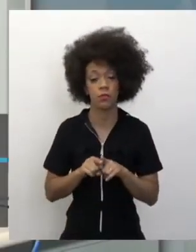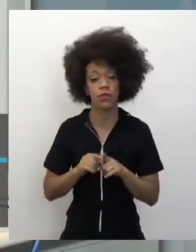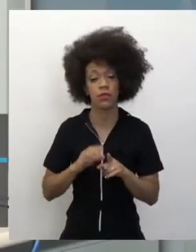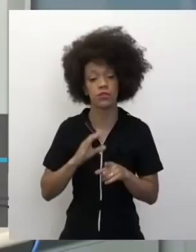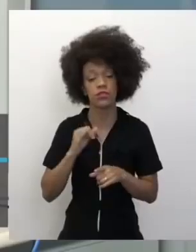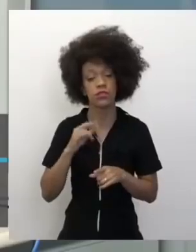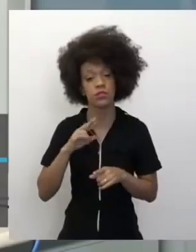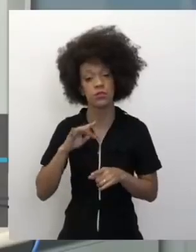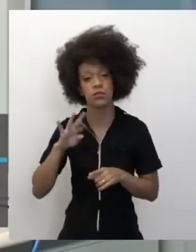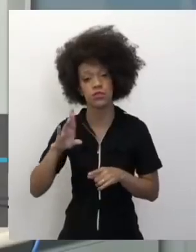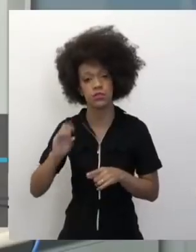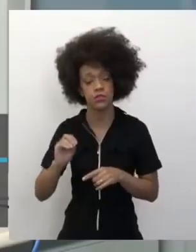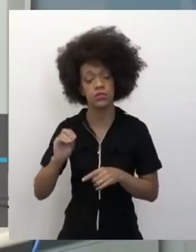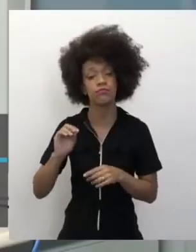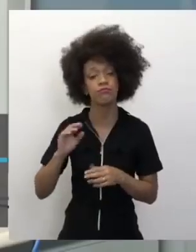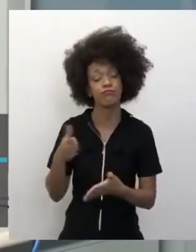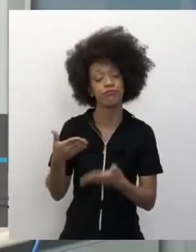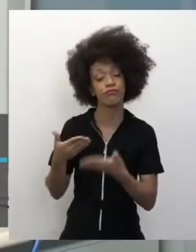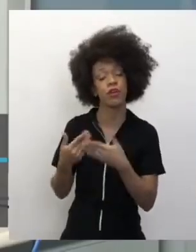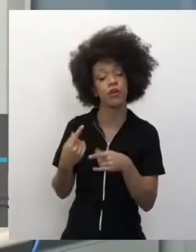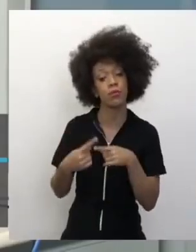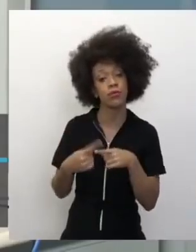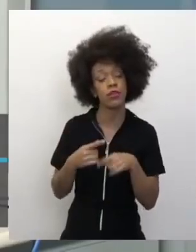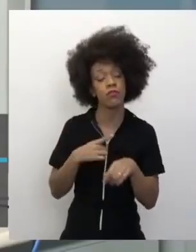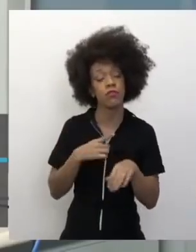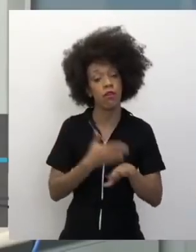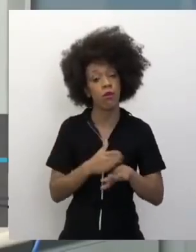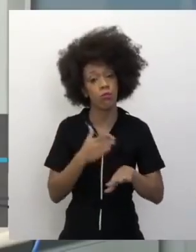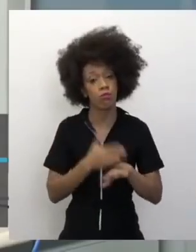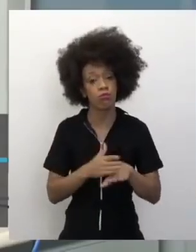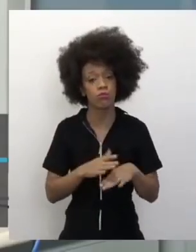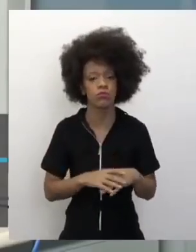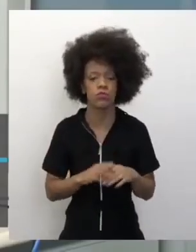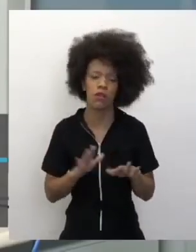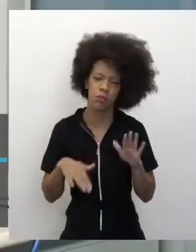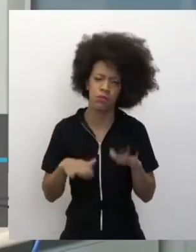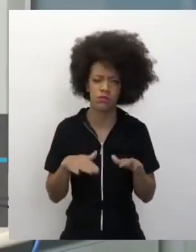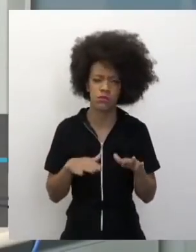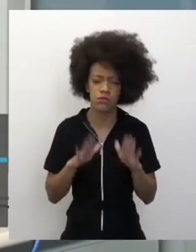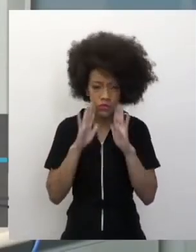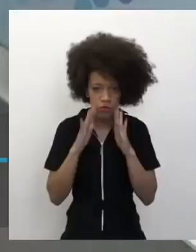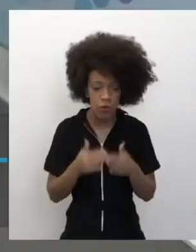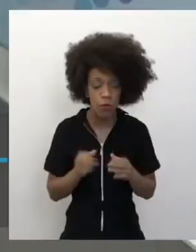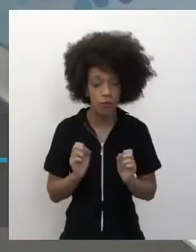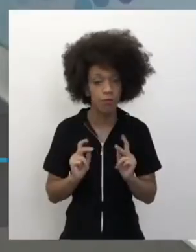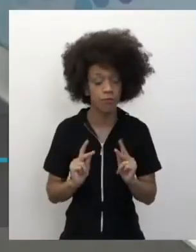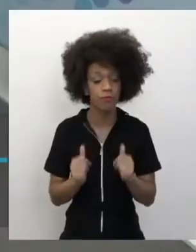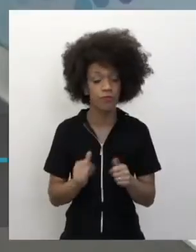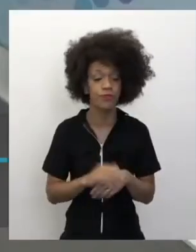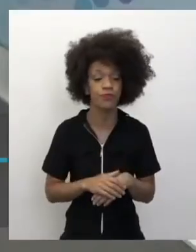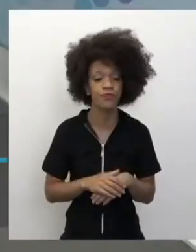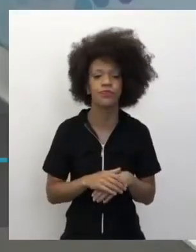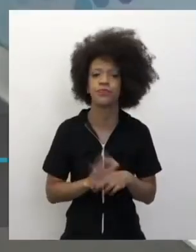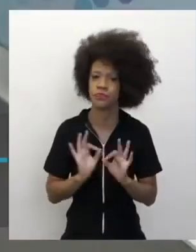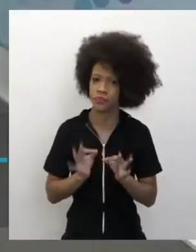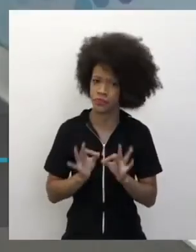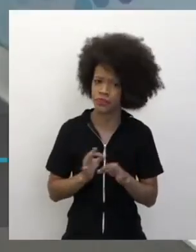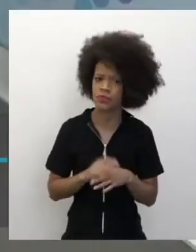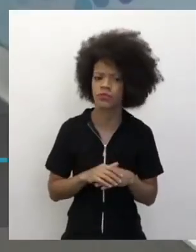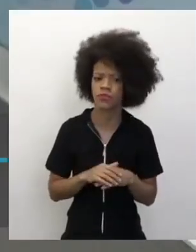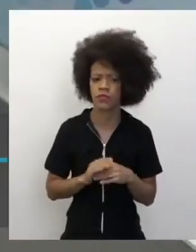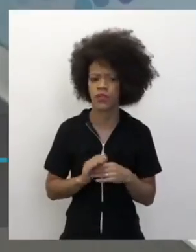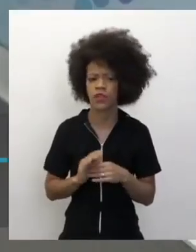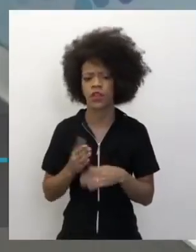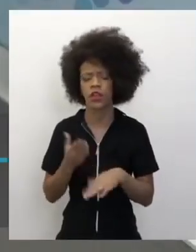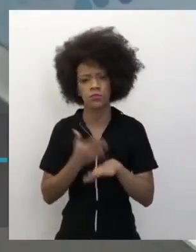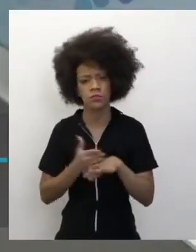fechado, porque é uma rotina, mais ou menos nesse sentido, Dé. Ok, vamos lá, é isso mesmo, é um circuito fechado